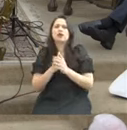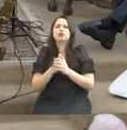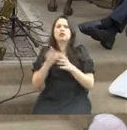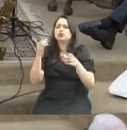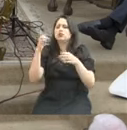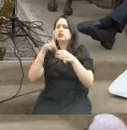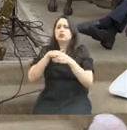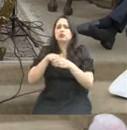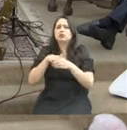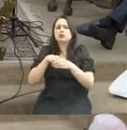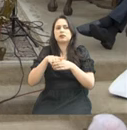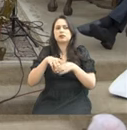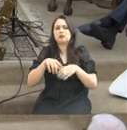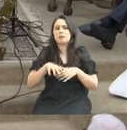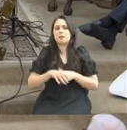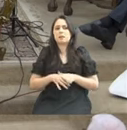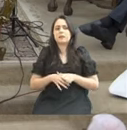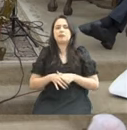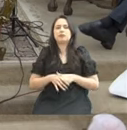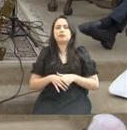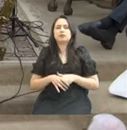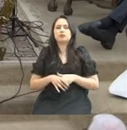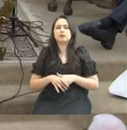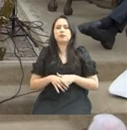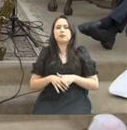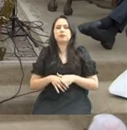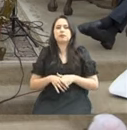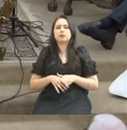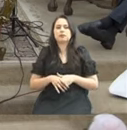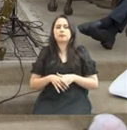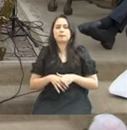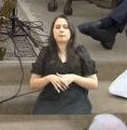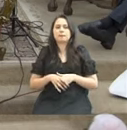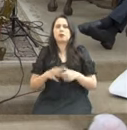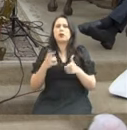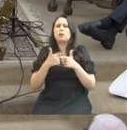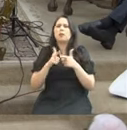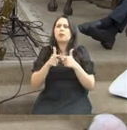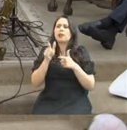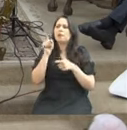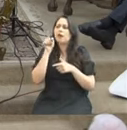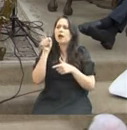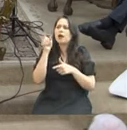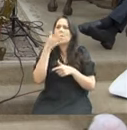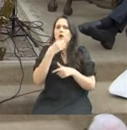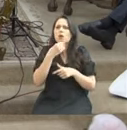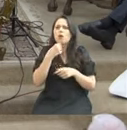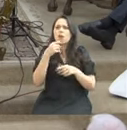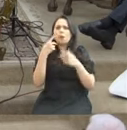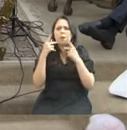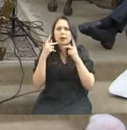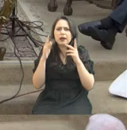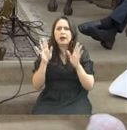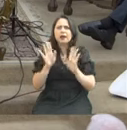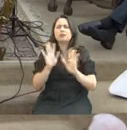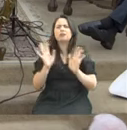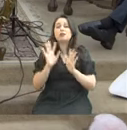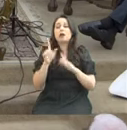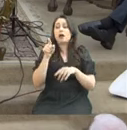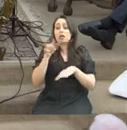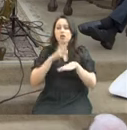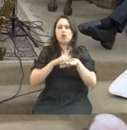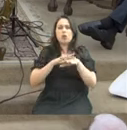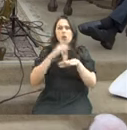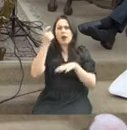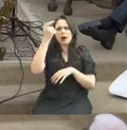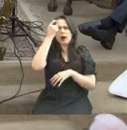de dízimo. Mas o problema, pastores, não é ele pregar, porque eles são doentes. O problema